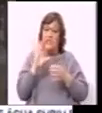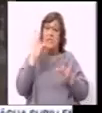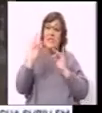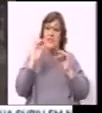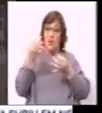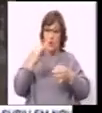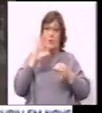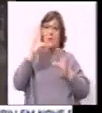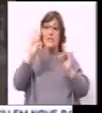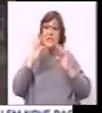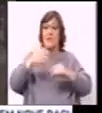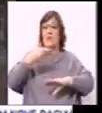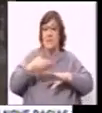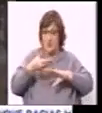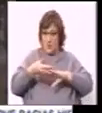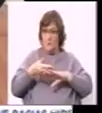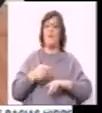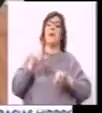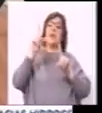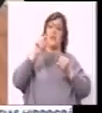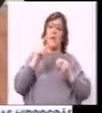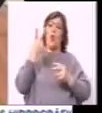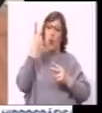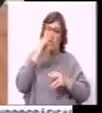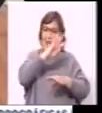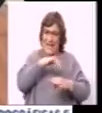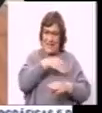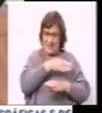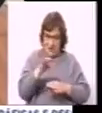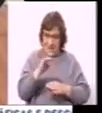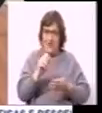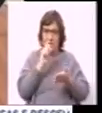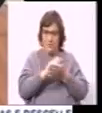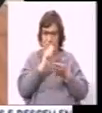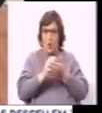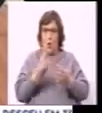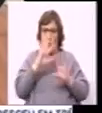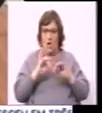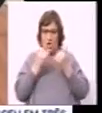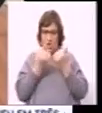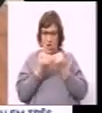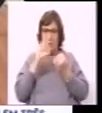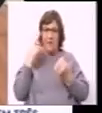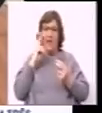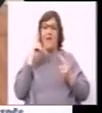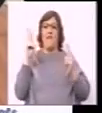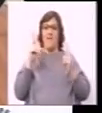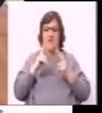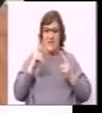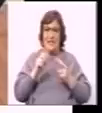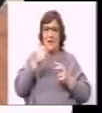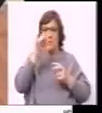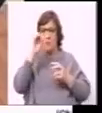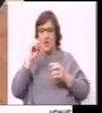ea seleção sexual portanto aquilo que nós propomos são duas atividades baseadas no conceito do shopping mas que prevêem uma visita à galeria da biodiversidade